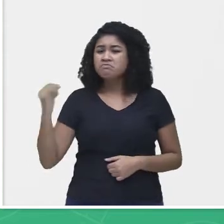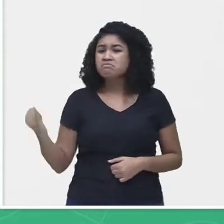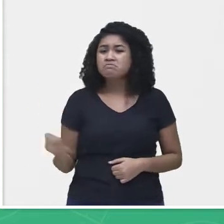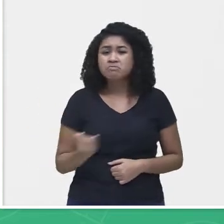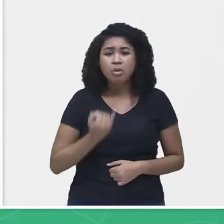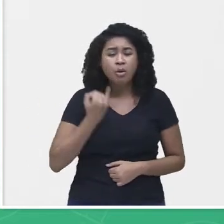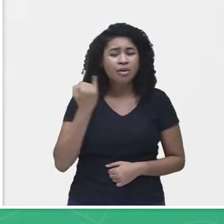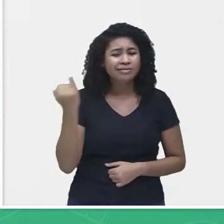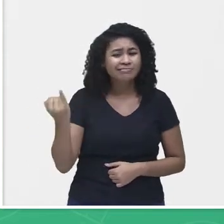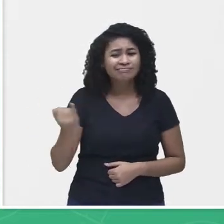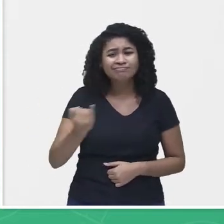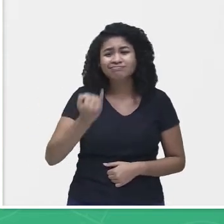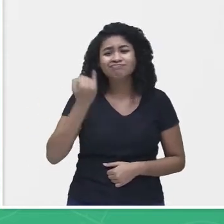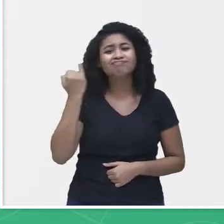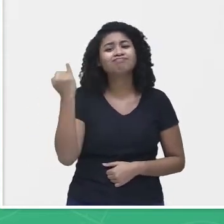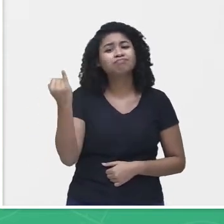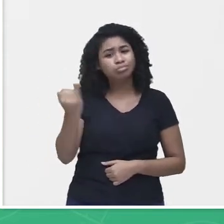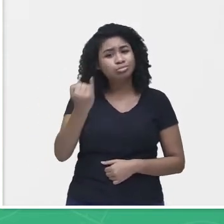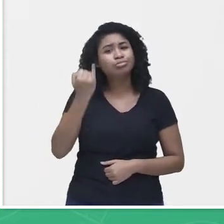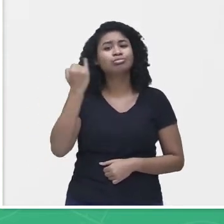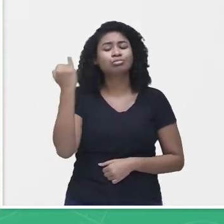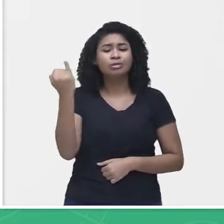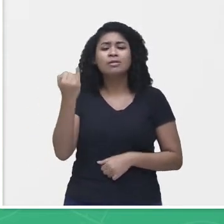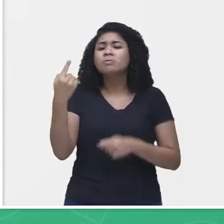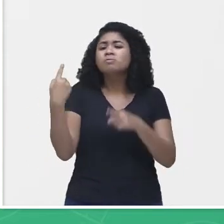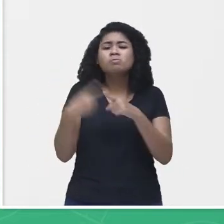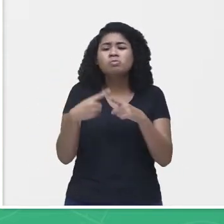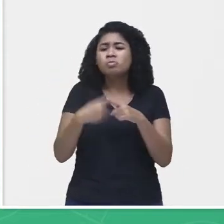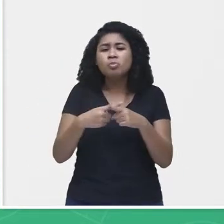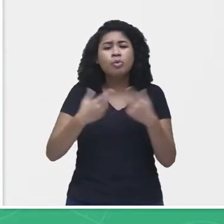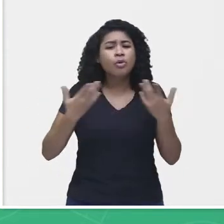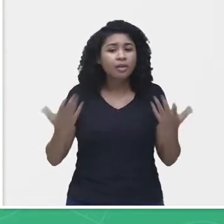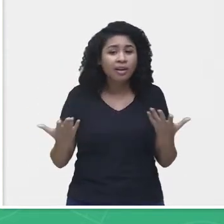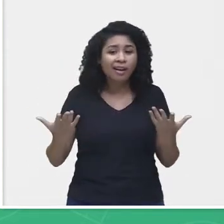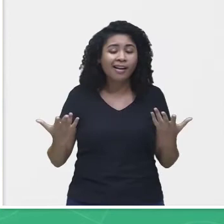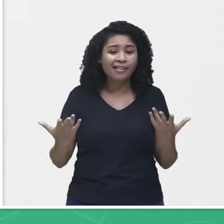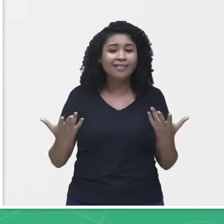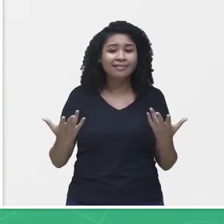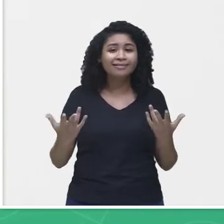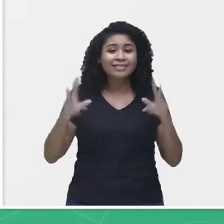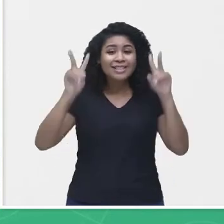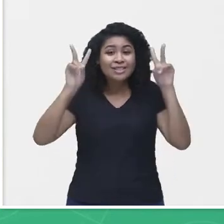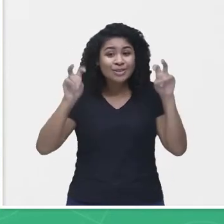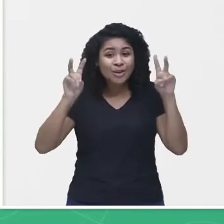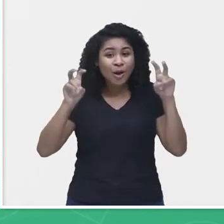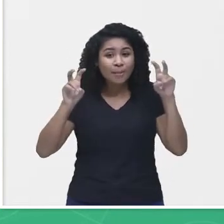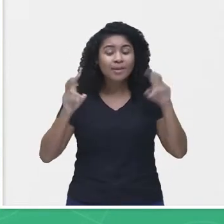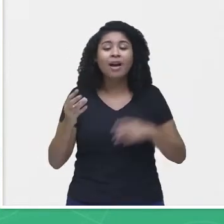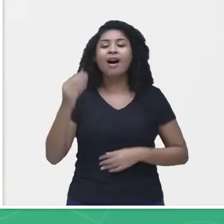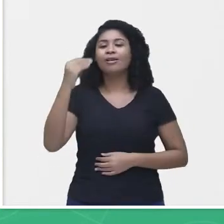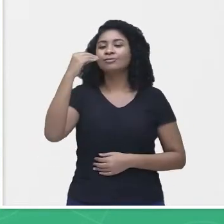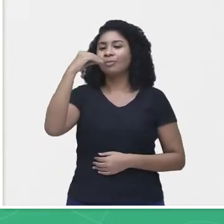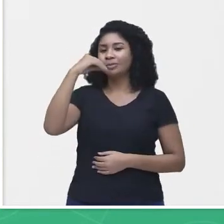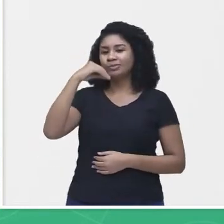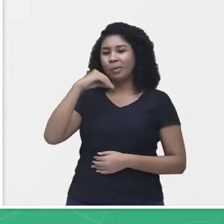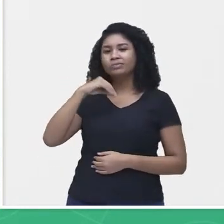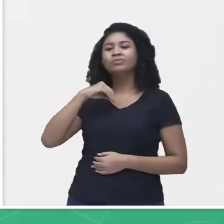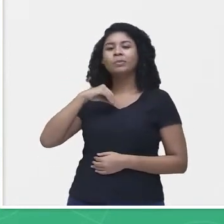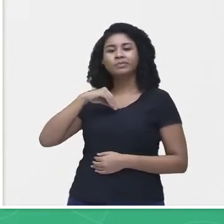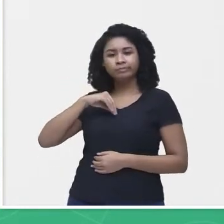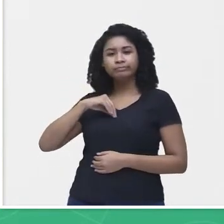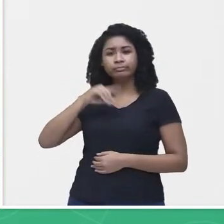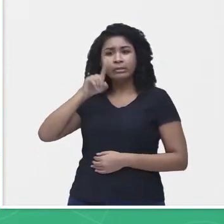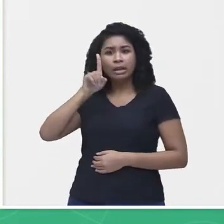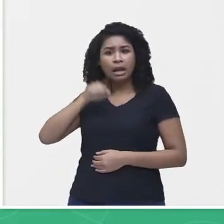tão essencial, porque está relacionado aí com a nossa alimentação, né? Está relacionado com a